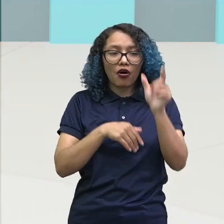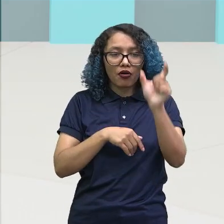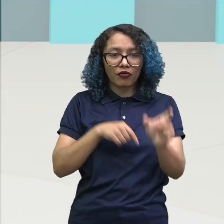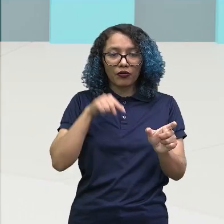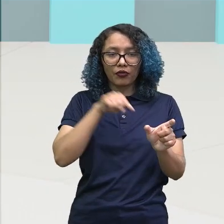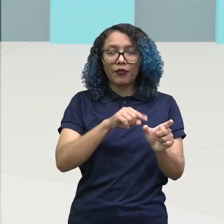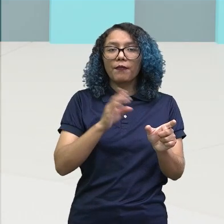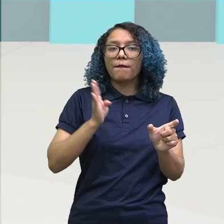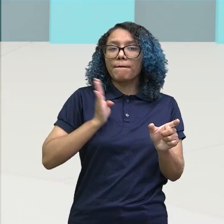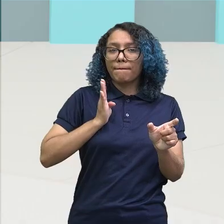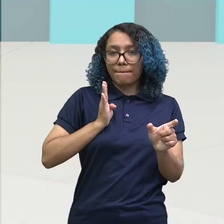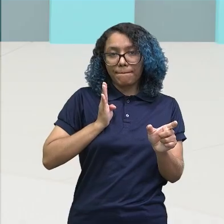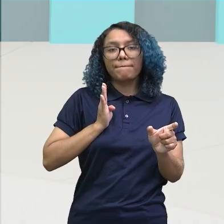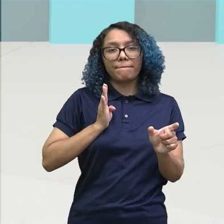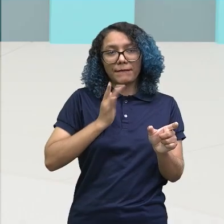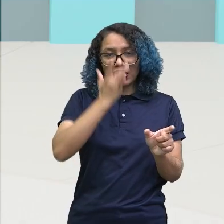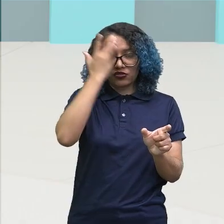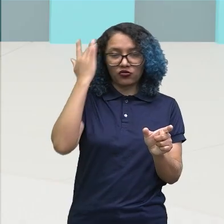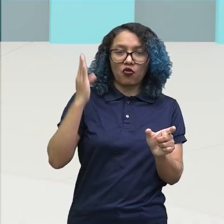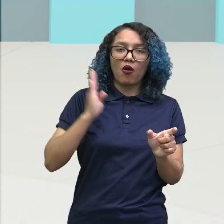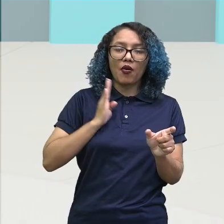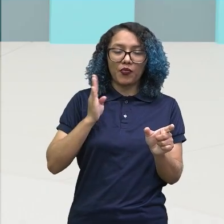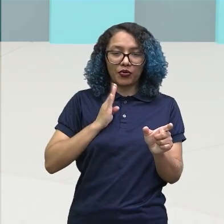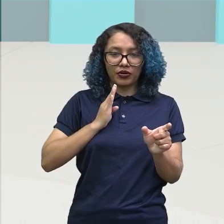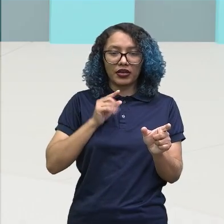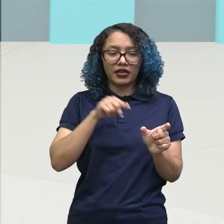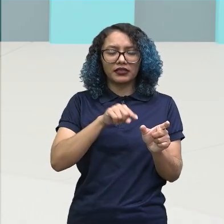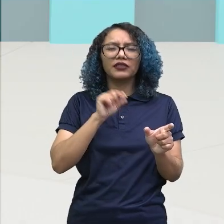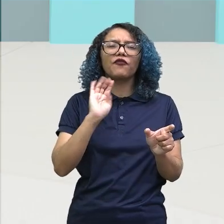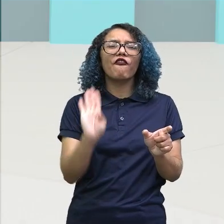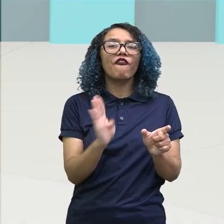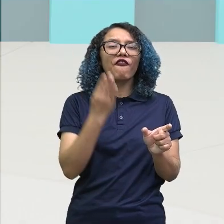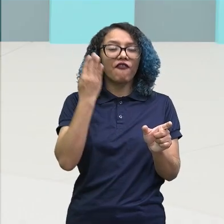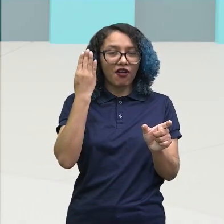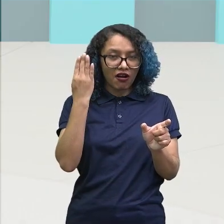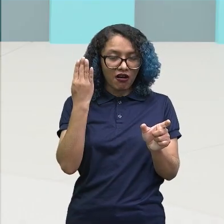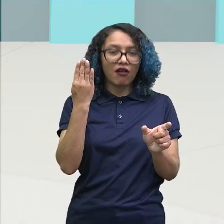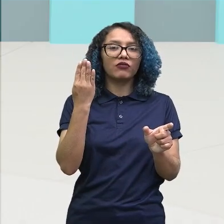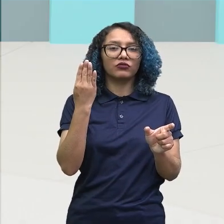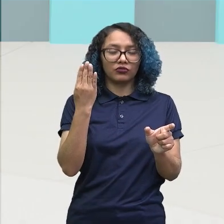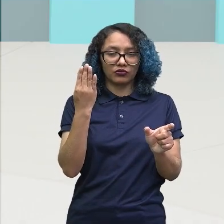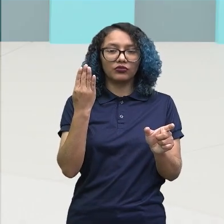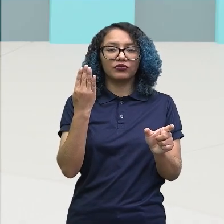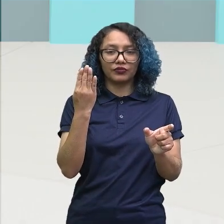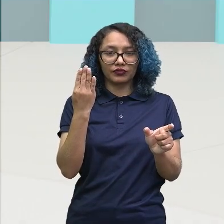homem burguês, né? E como existe uma hipocrisia, né, diante